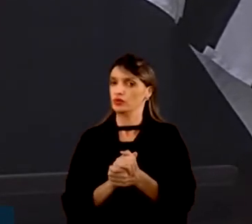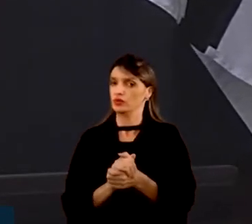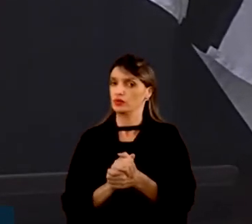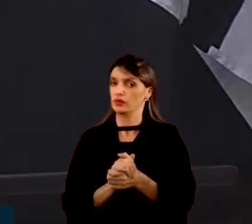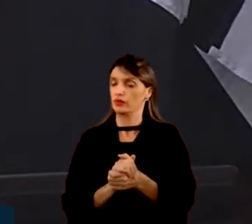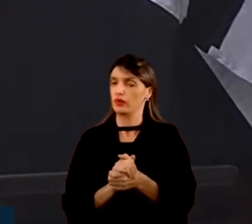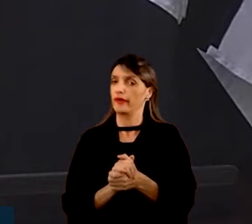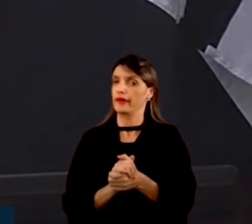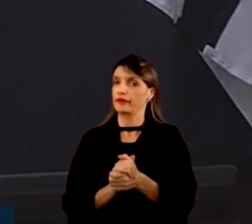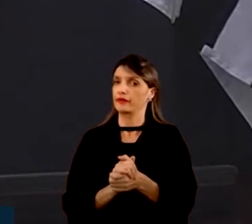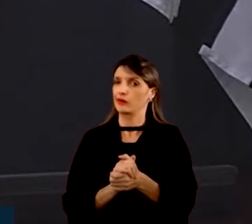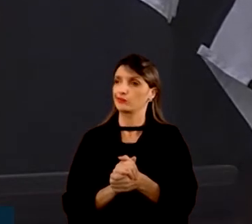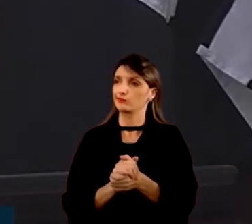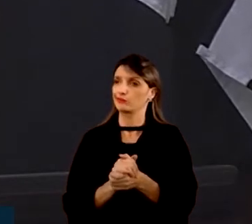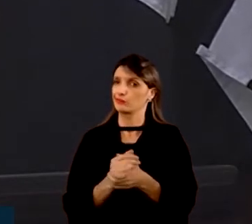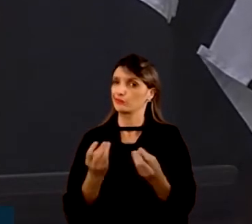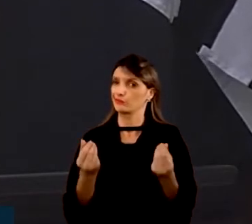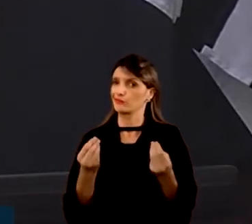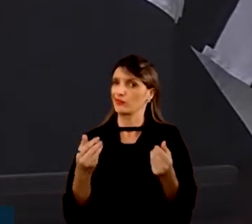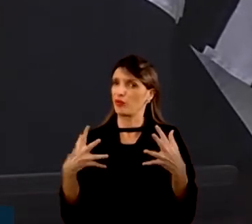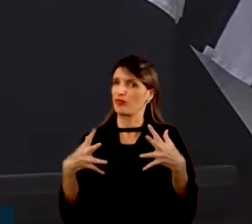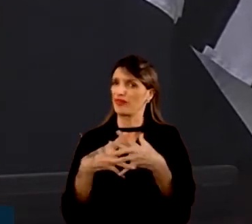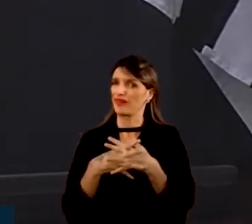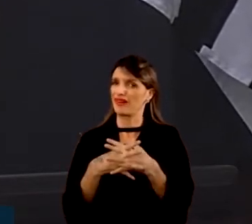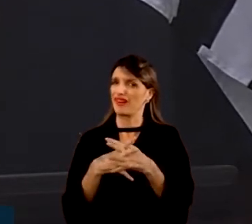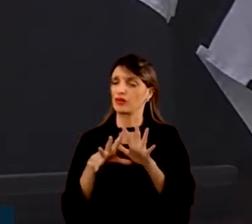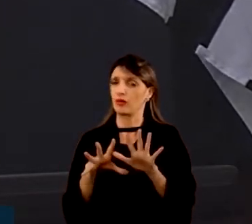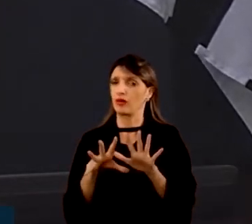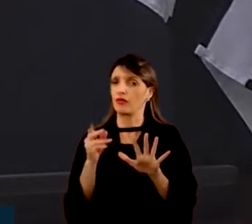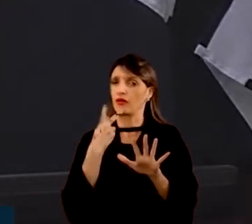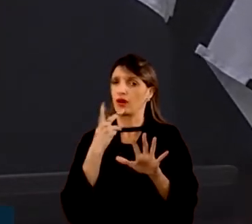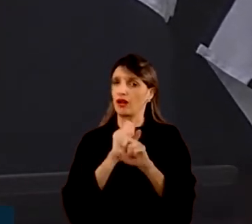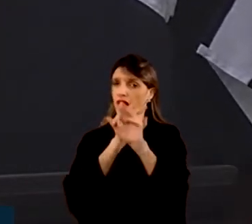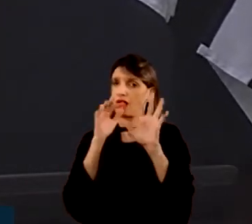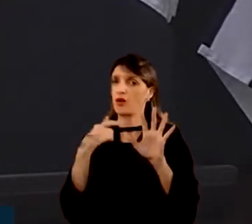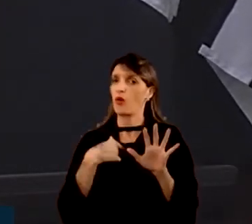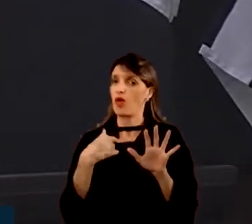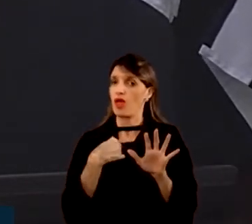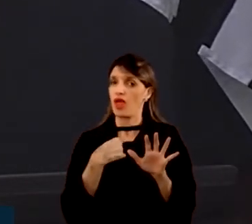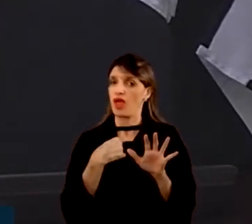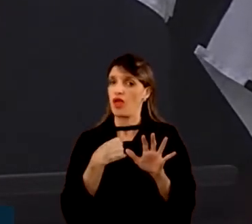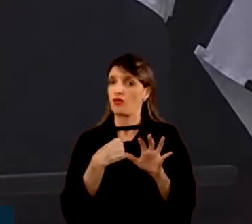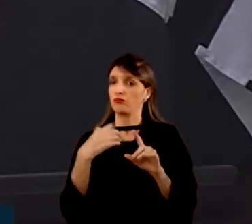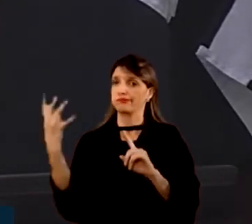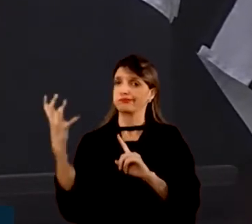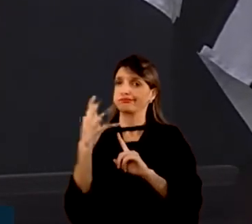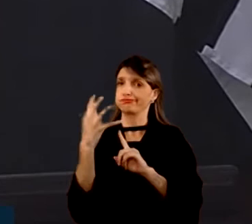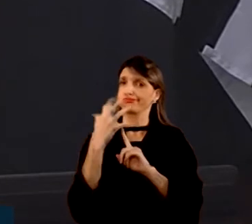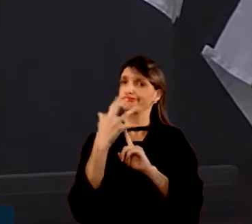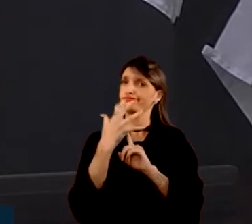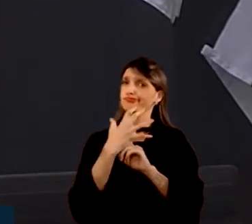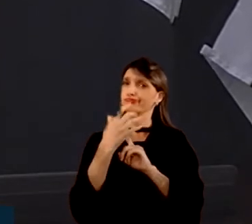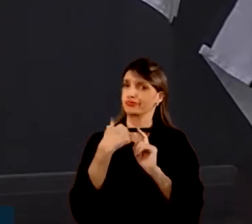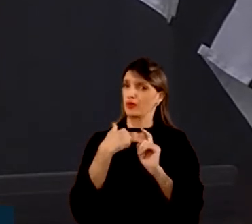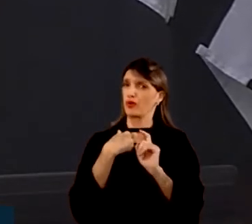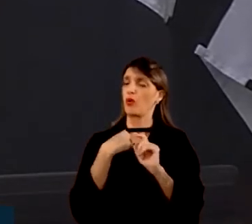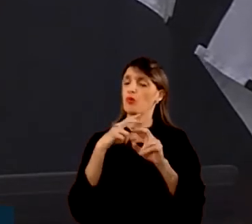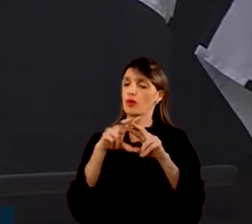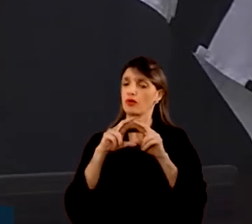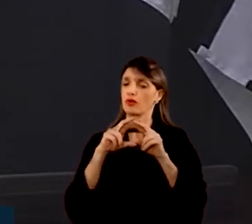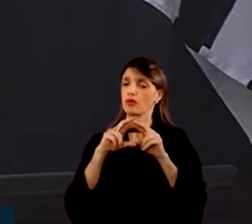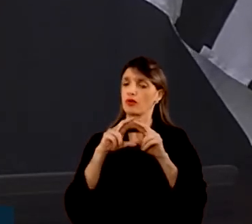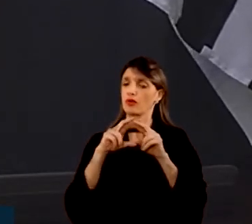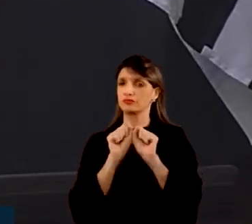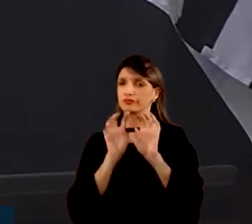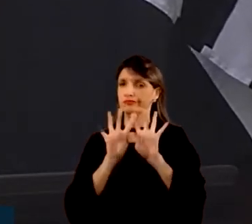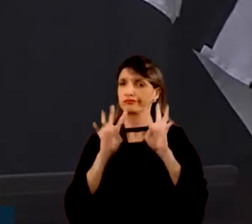complicada. Então, deixar bem claro que eu sou uma pessoa que fui atingido diretamente com essa pandemia. Para mim,